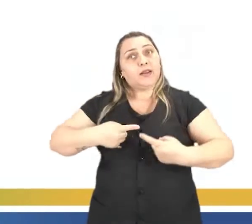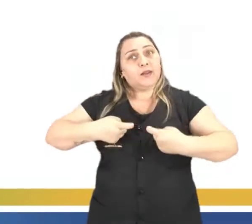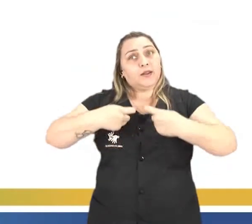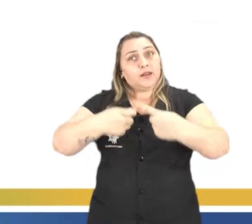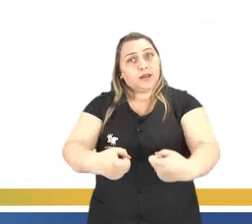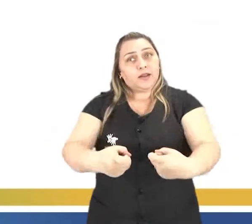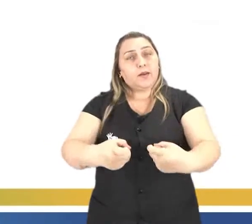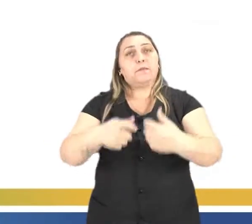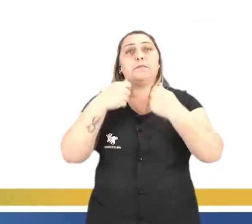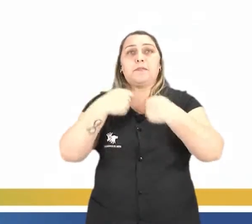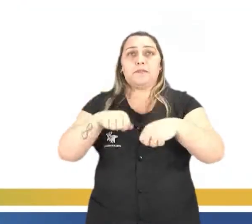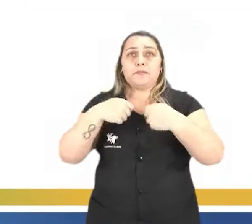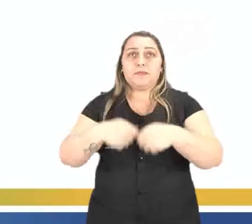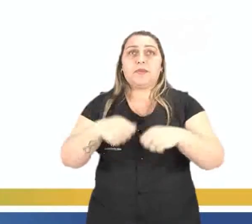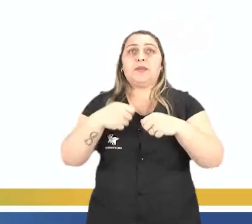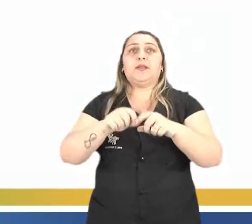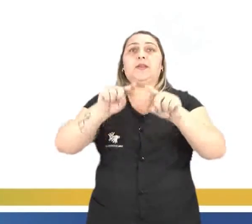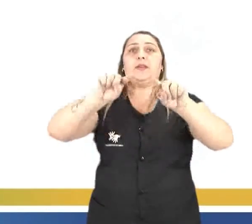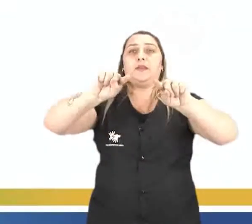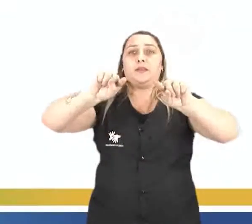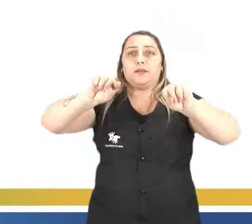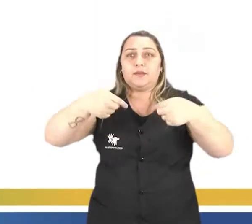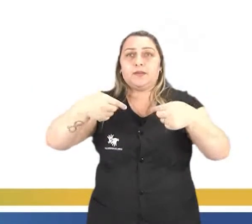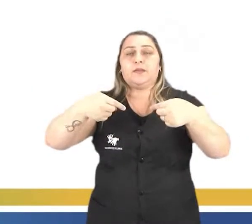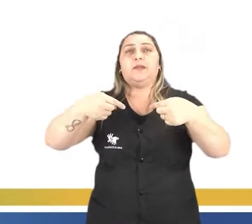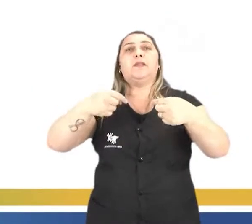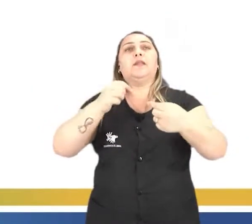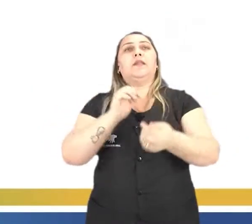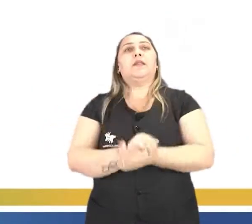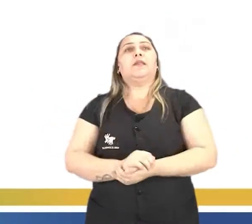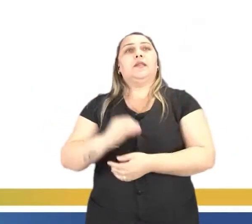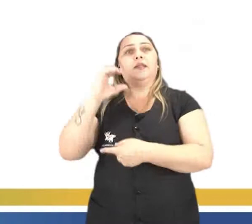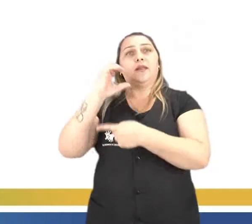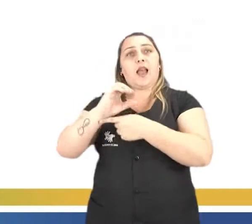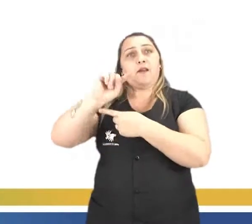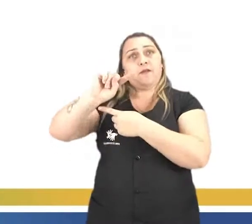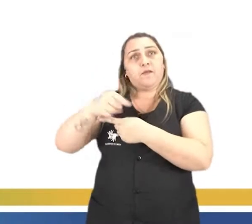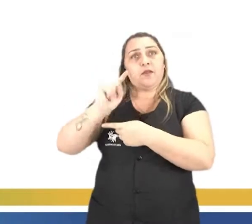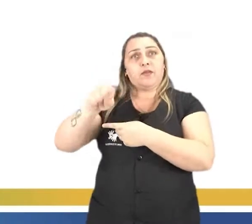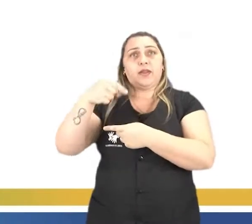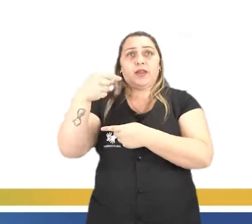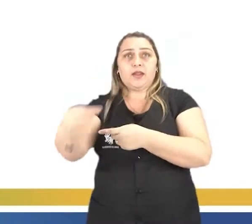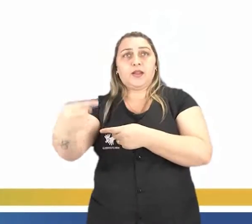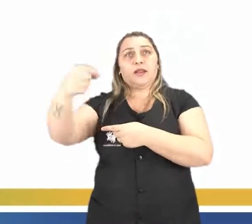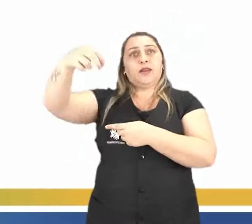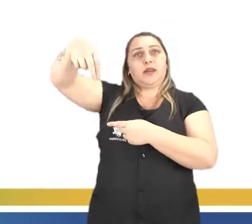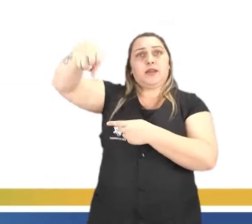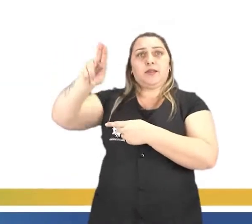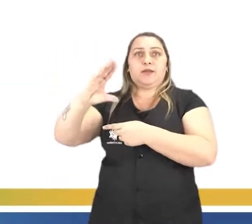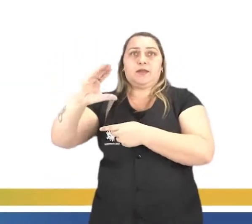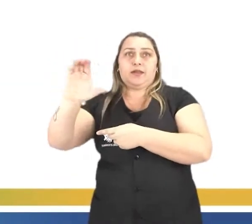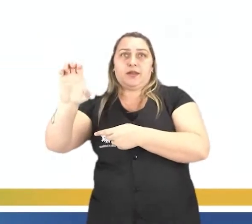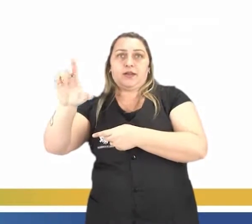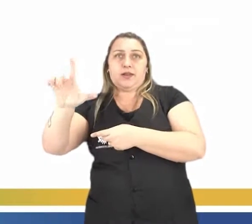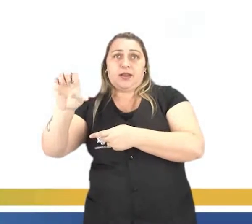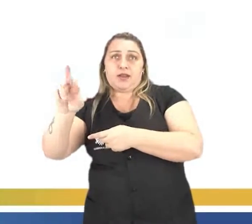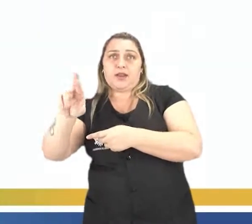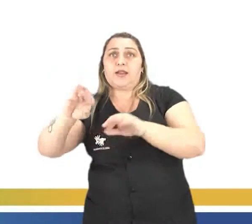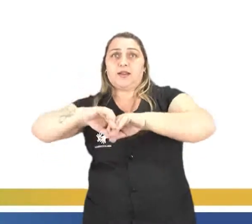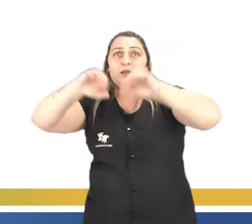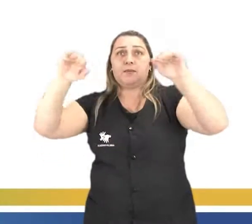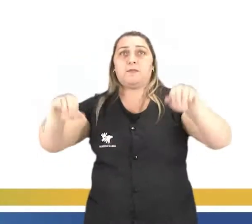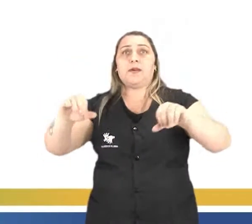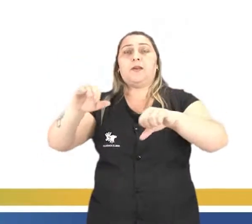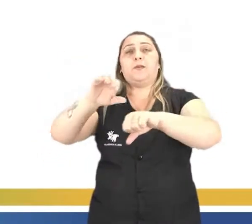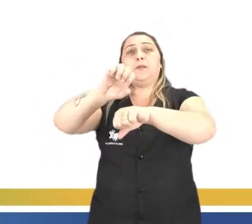guerra. Deve ficar entre vírgulas. Tá? Na letra D, A vírgula depois de nuclear está